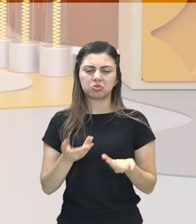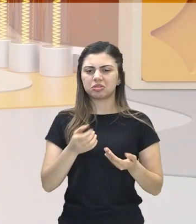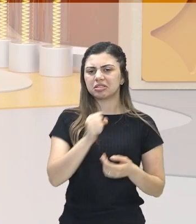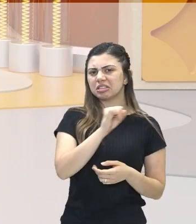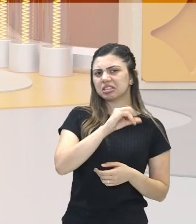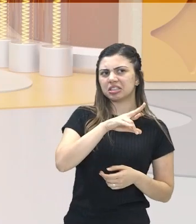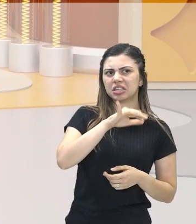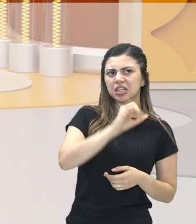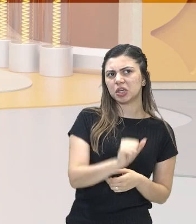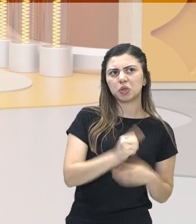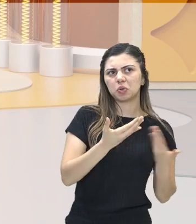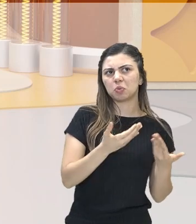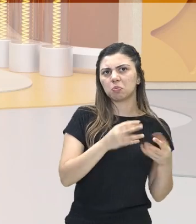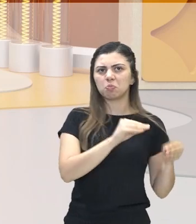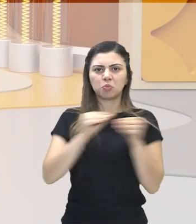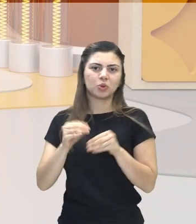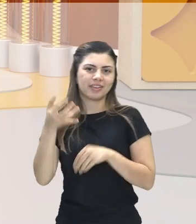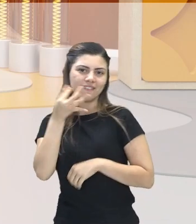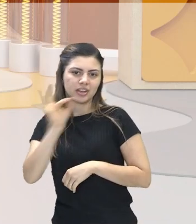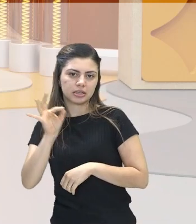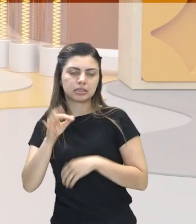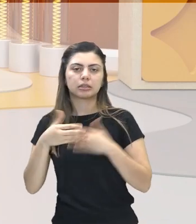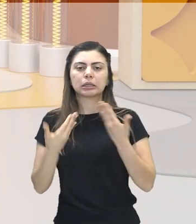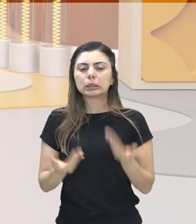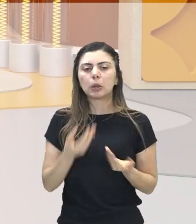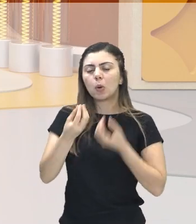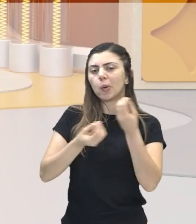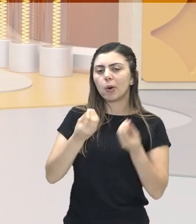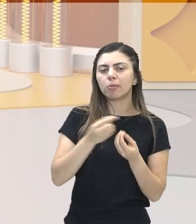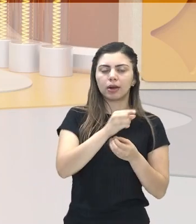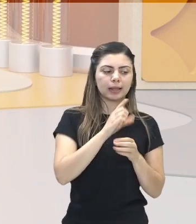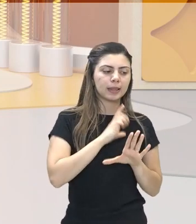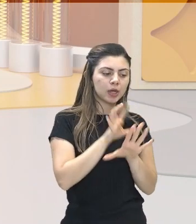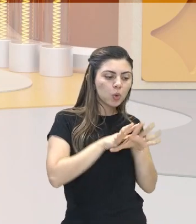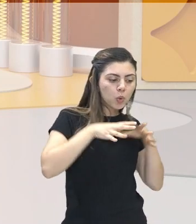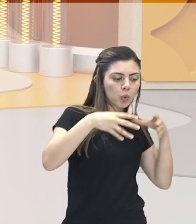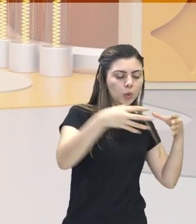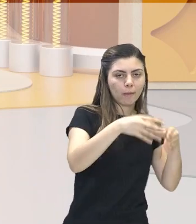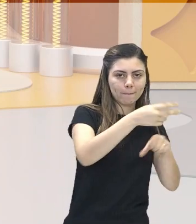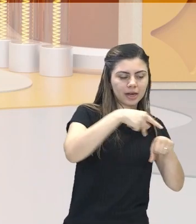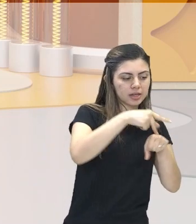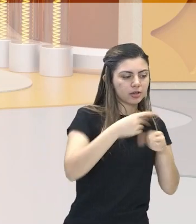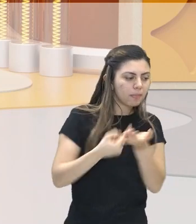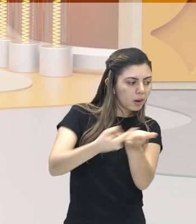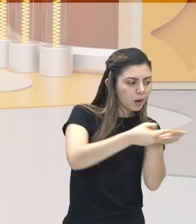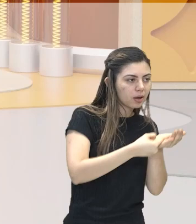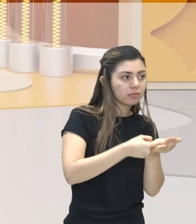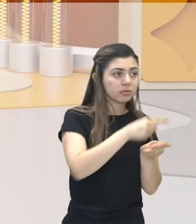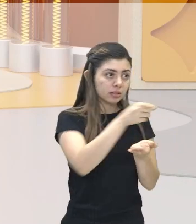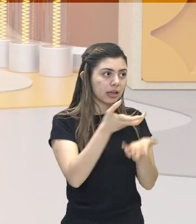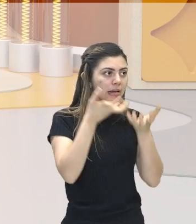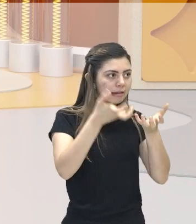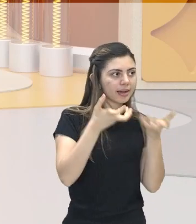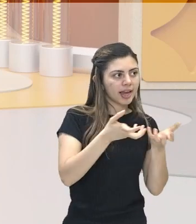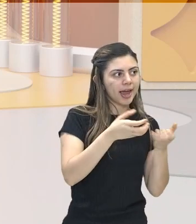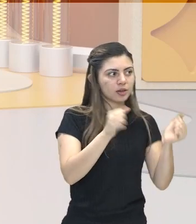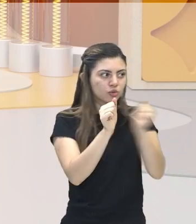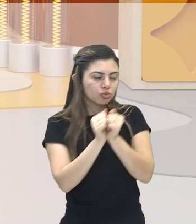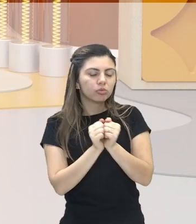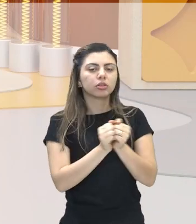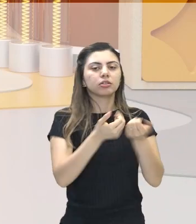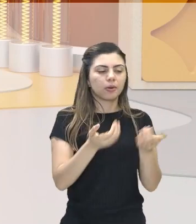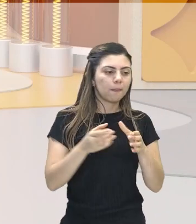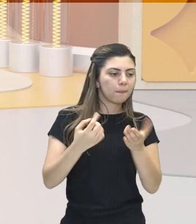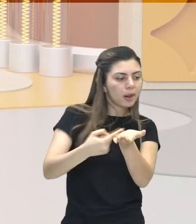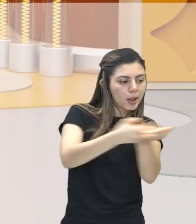na França, né? Geralmente essas comunidades elas se juntam, eles vão procurar pessoas que têm essa característica